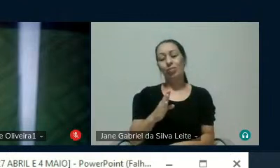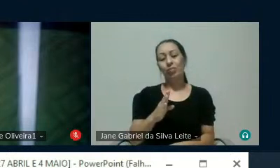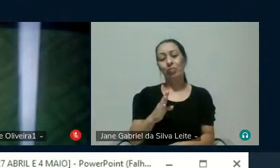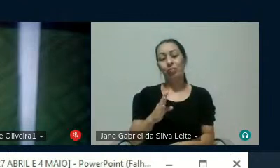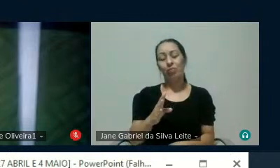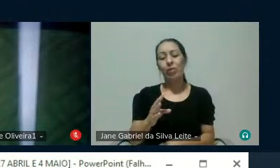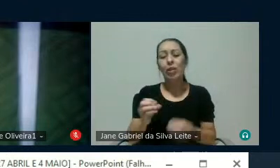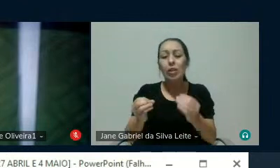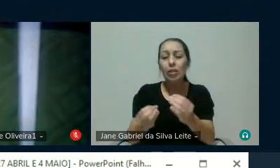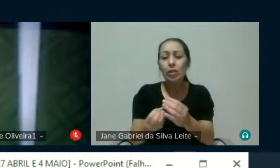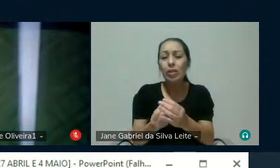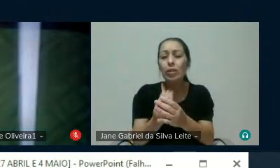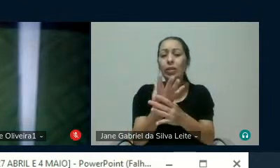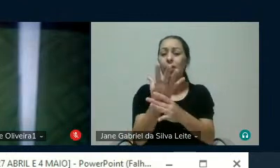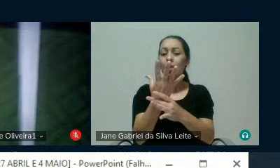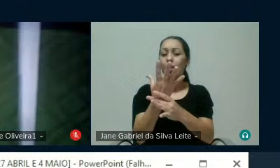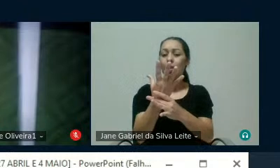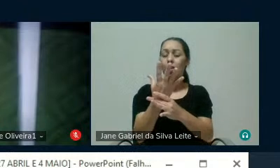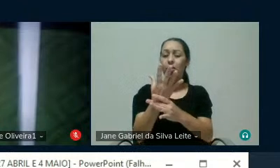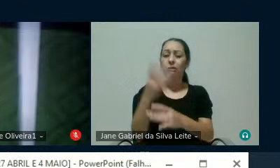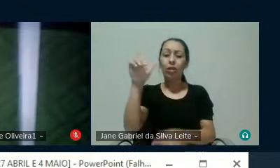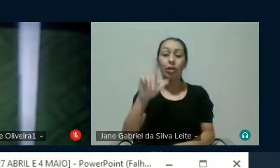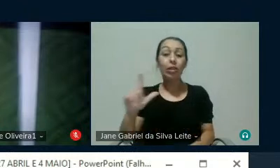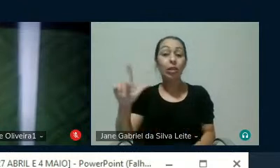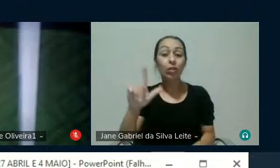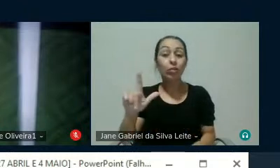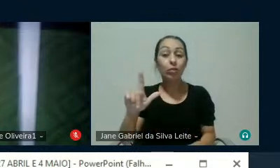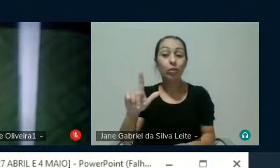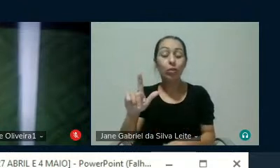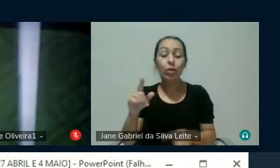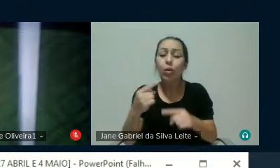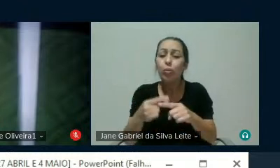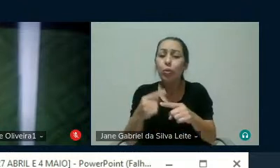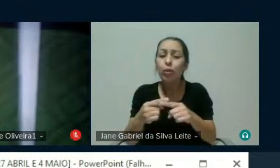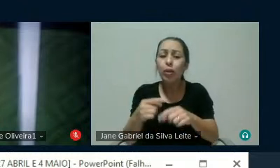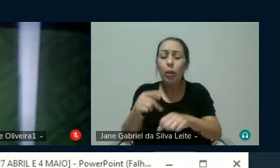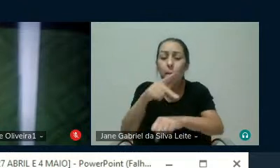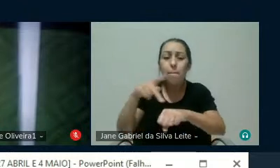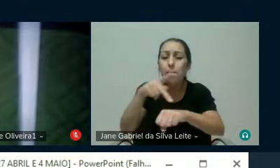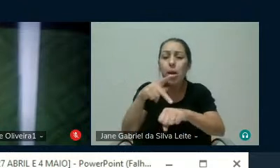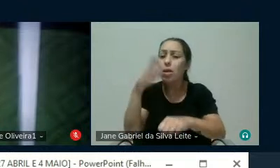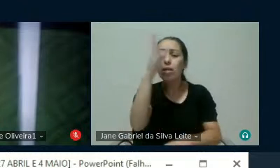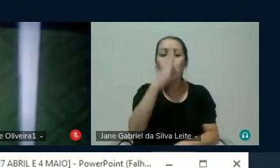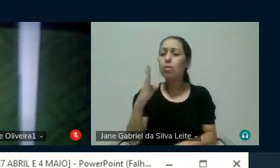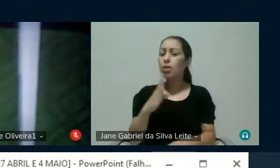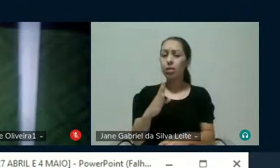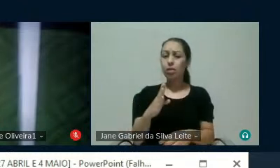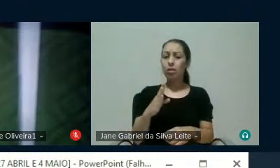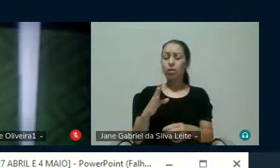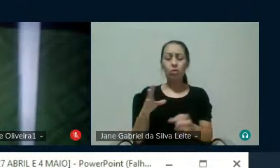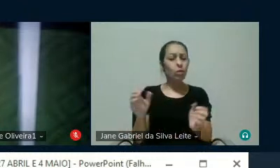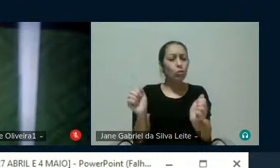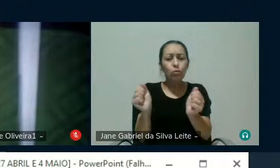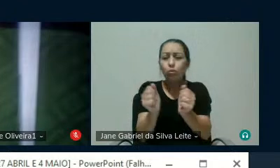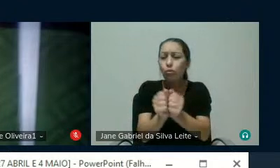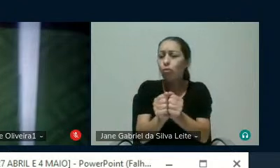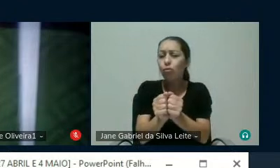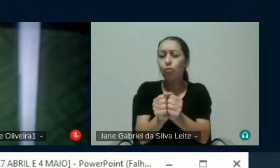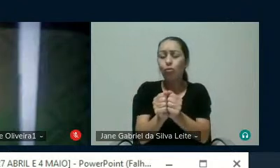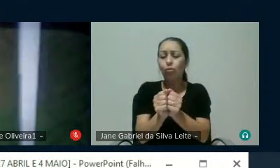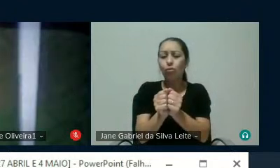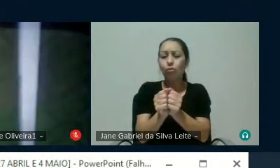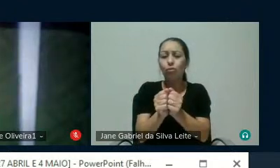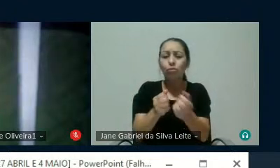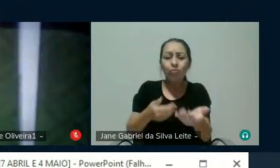no Brasil, né? Então, ele tem as experiências, ele participa da vida cultural dos brasileiros